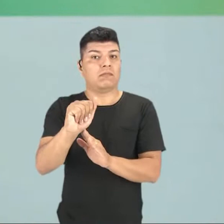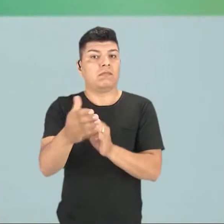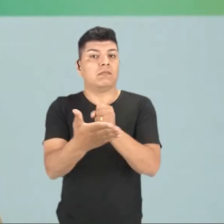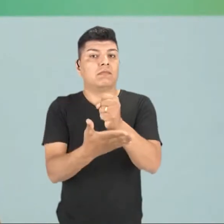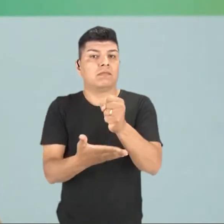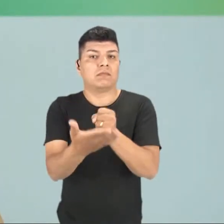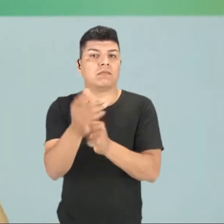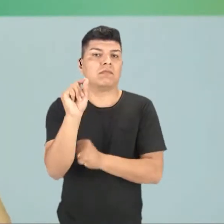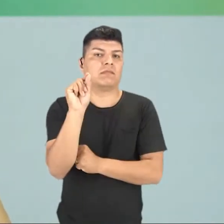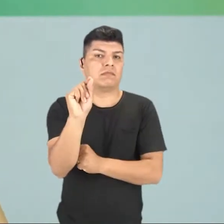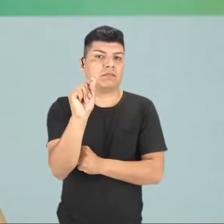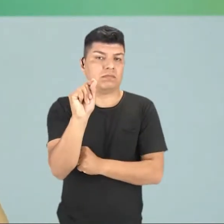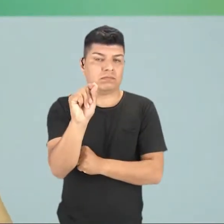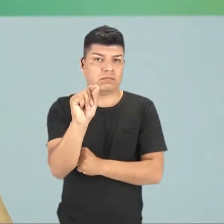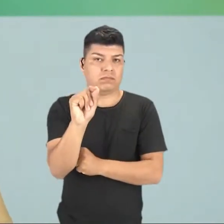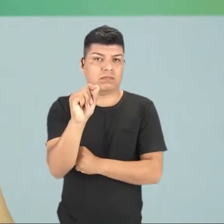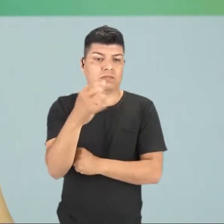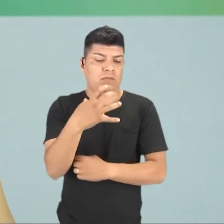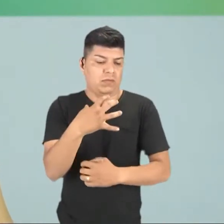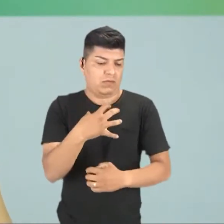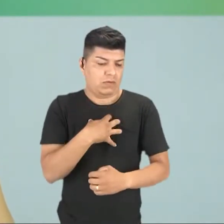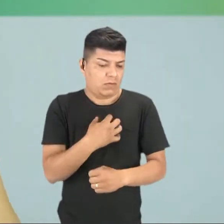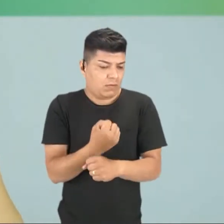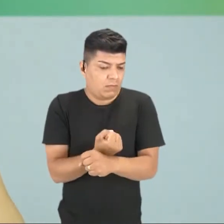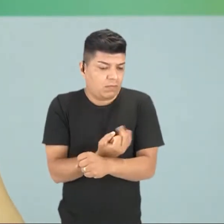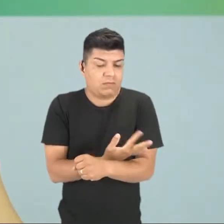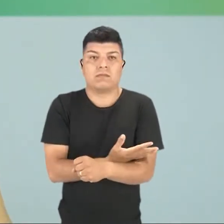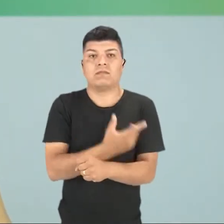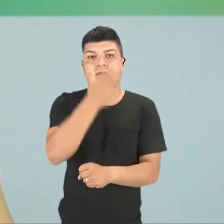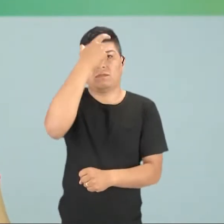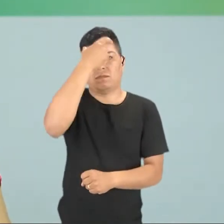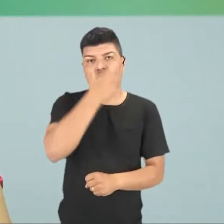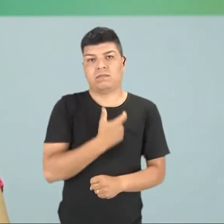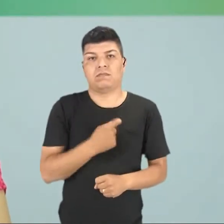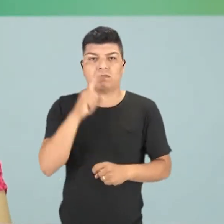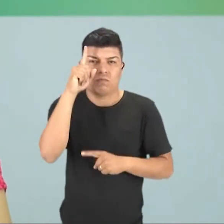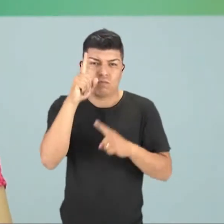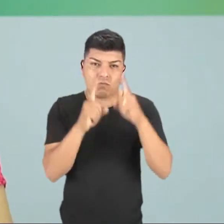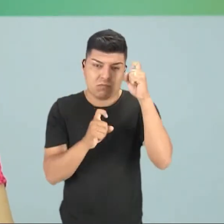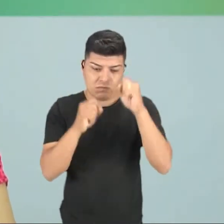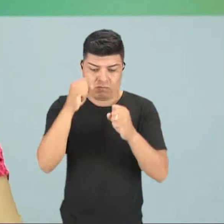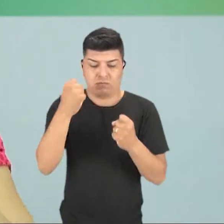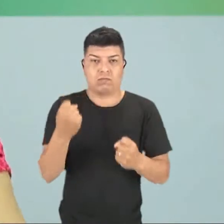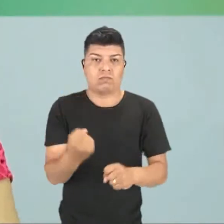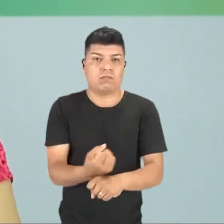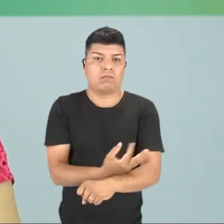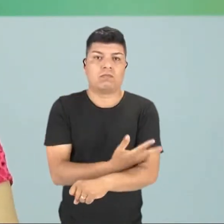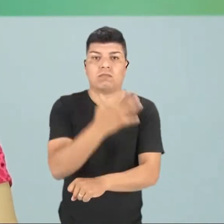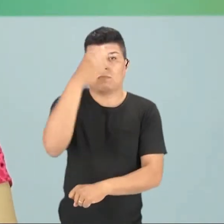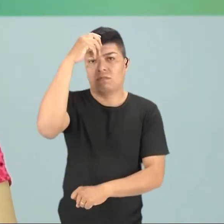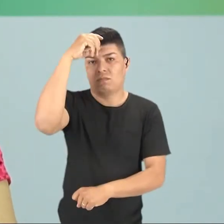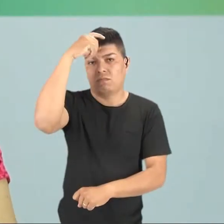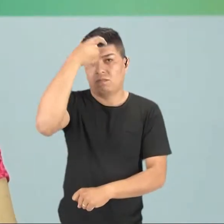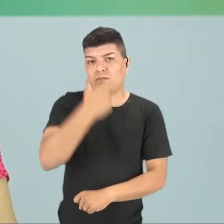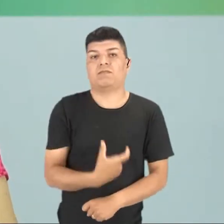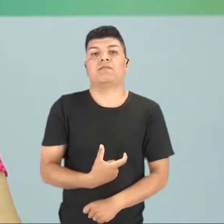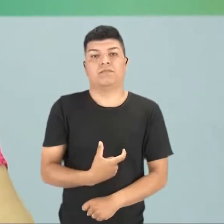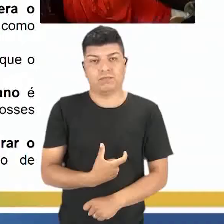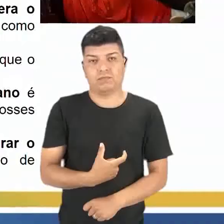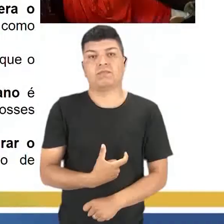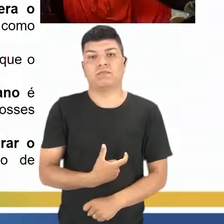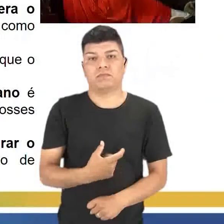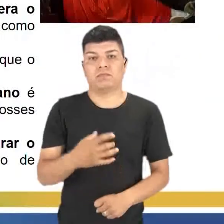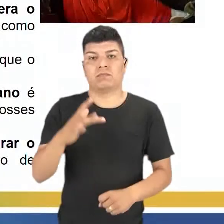baseia? Ela se baseia nos sentimentos do sujeito, na expressão do sentimento do sujeito. E neste momento do